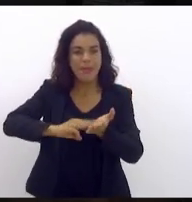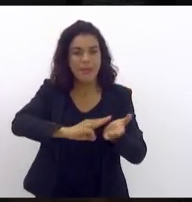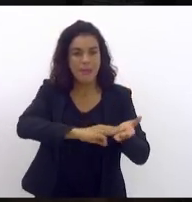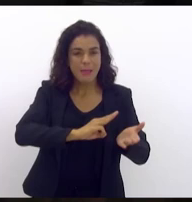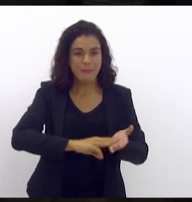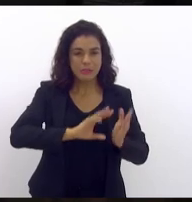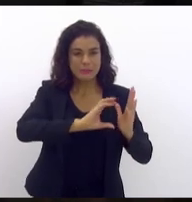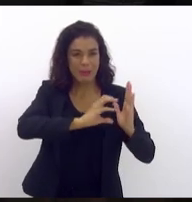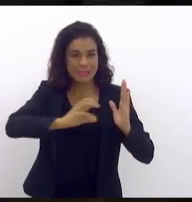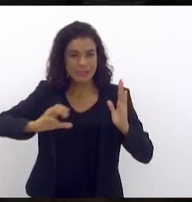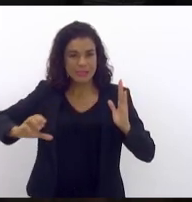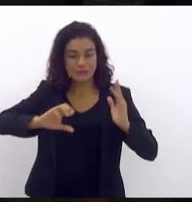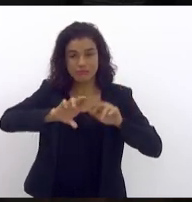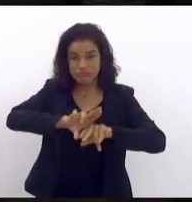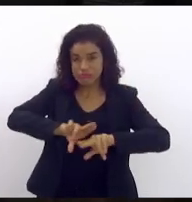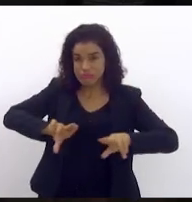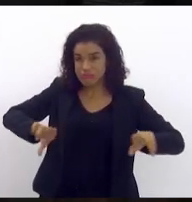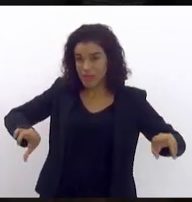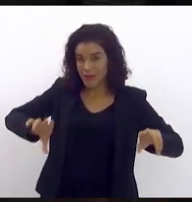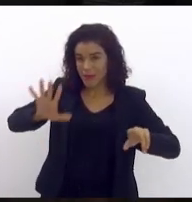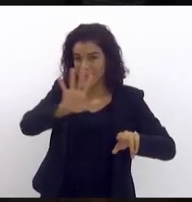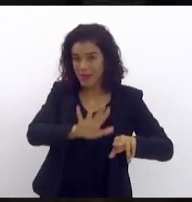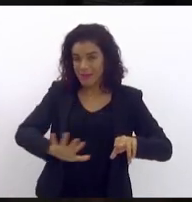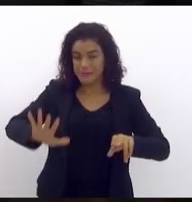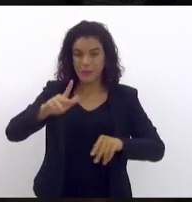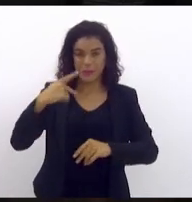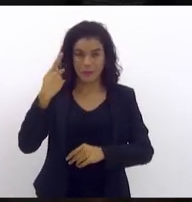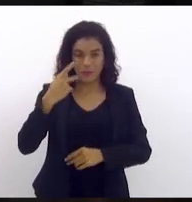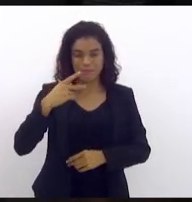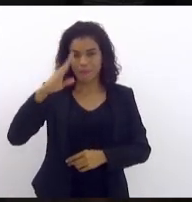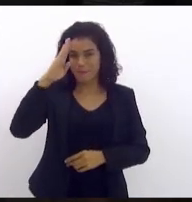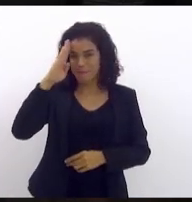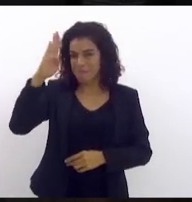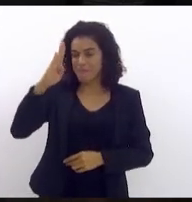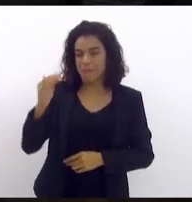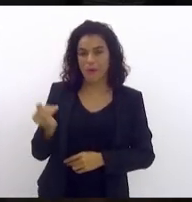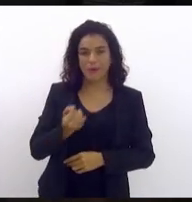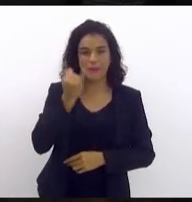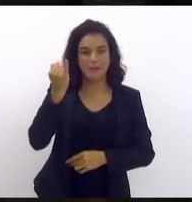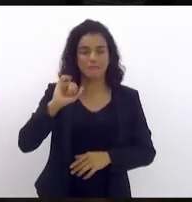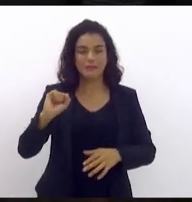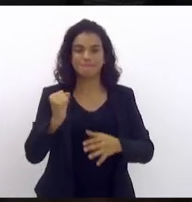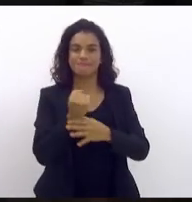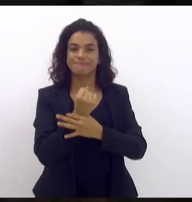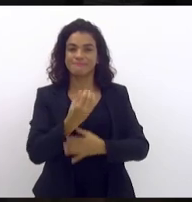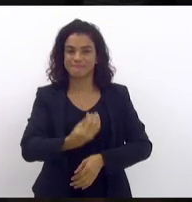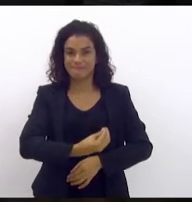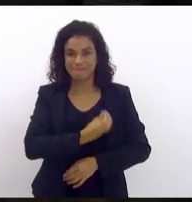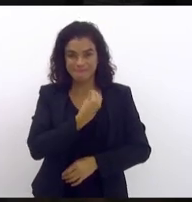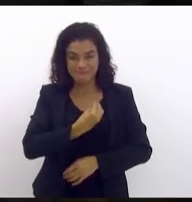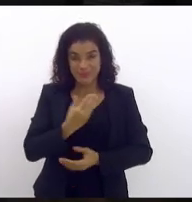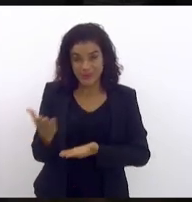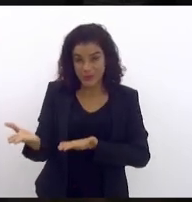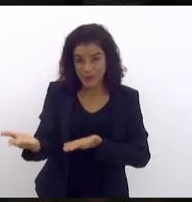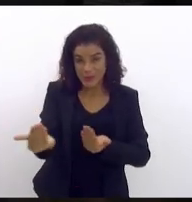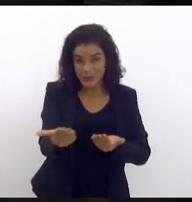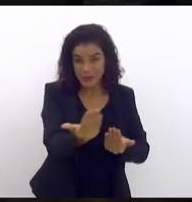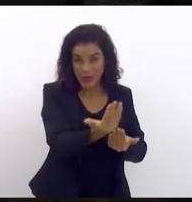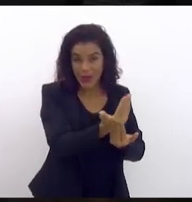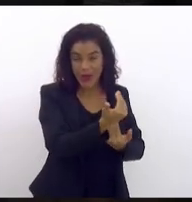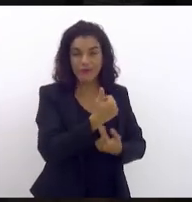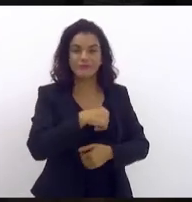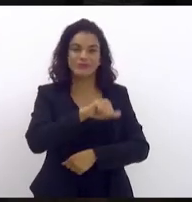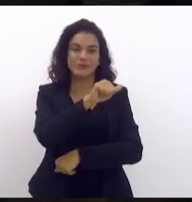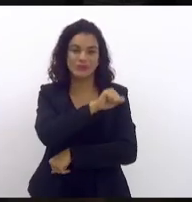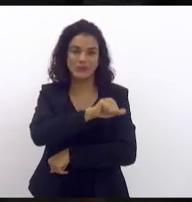posições dentro do especto político é fundamental para garantir a presença dos jovens Fluminenses no